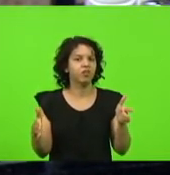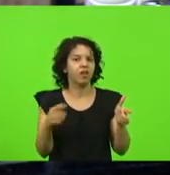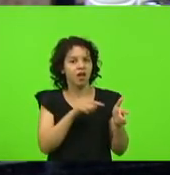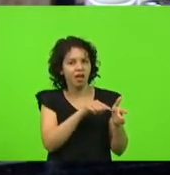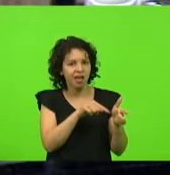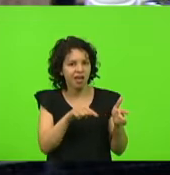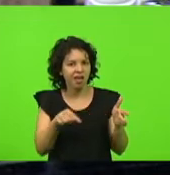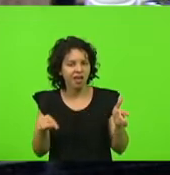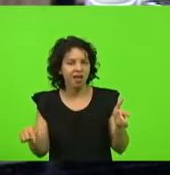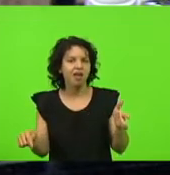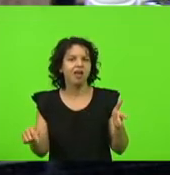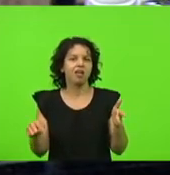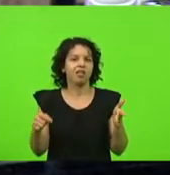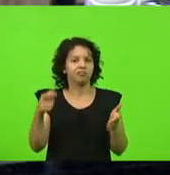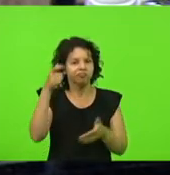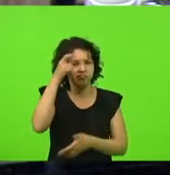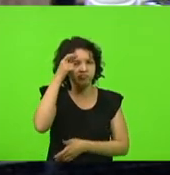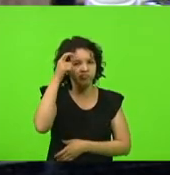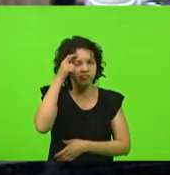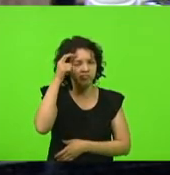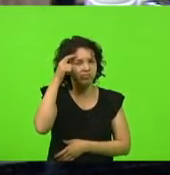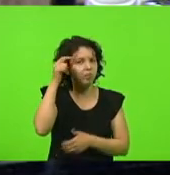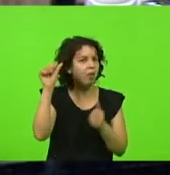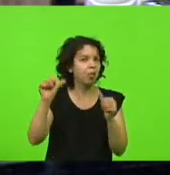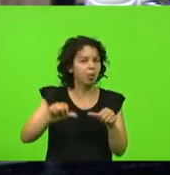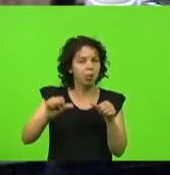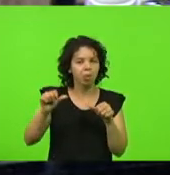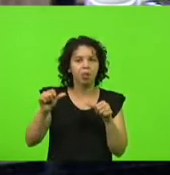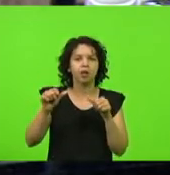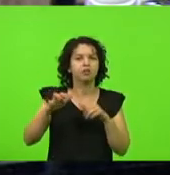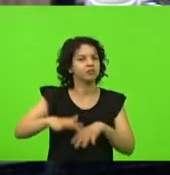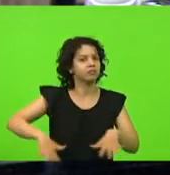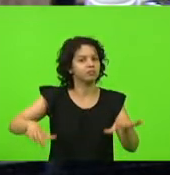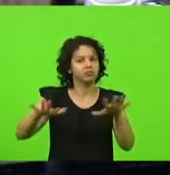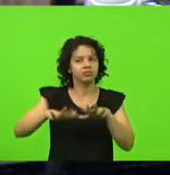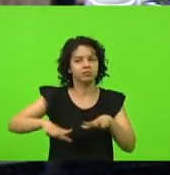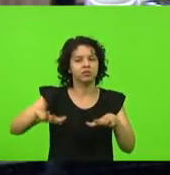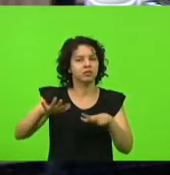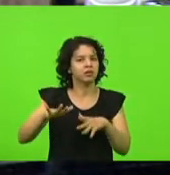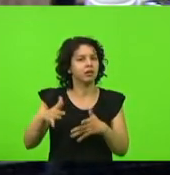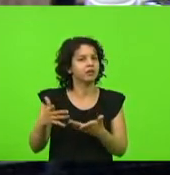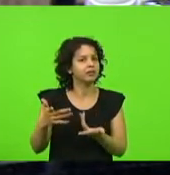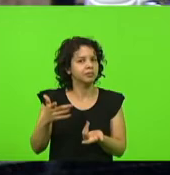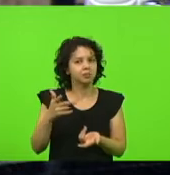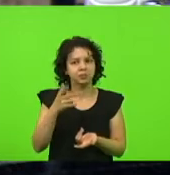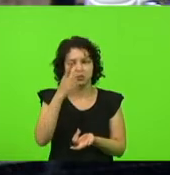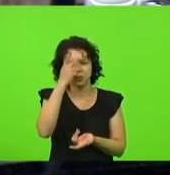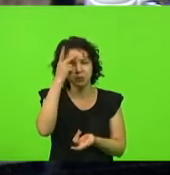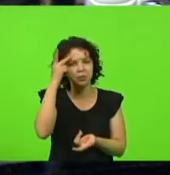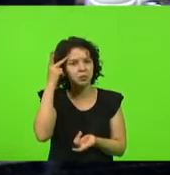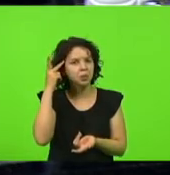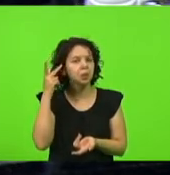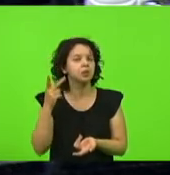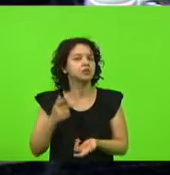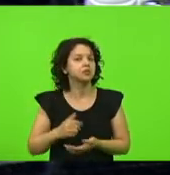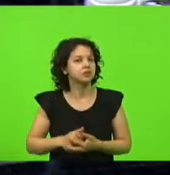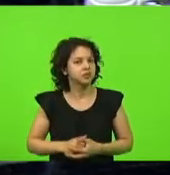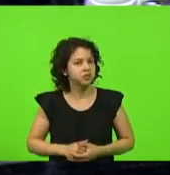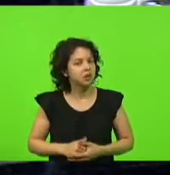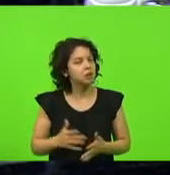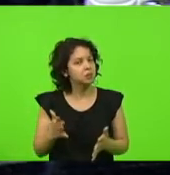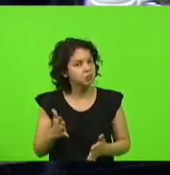generalizado nas pessoas que eu vou te... Que olha, é assustador. É assustador de ver